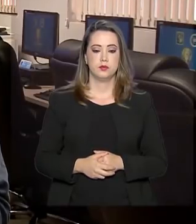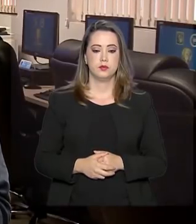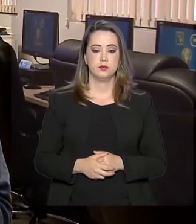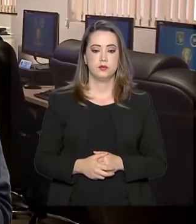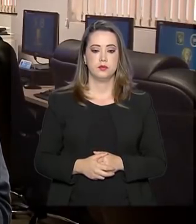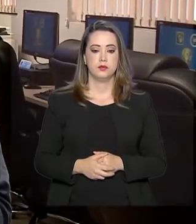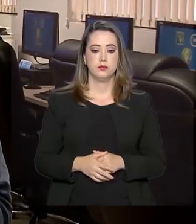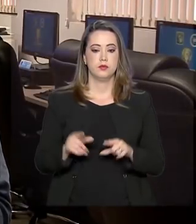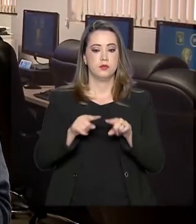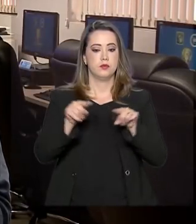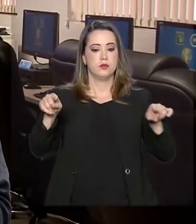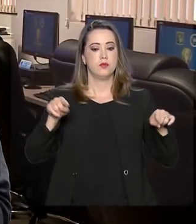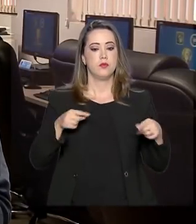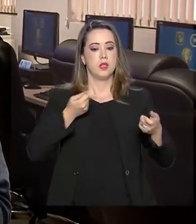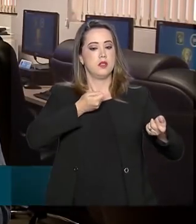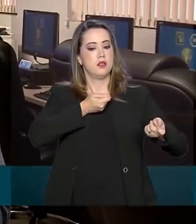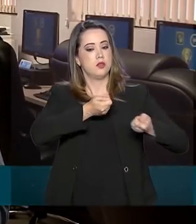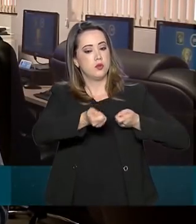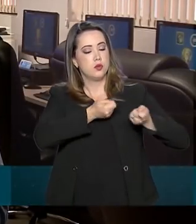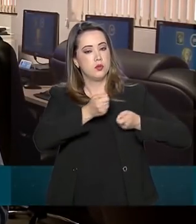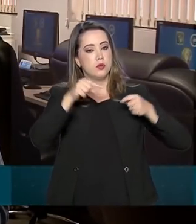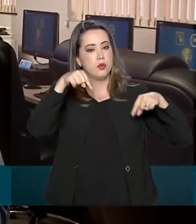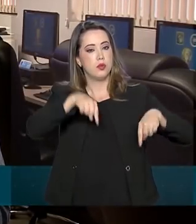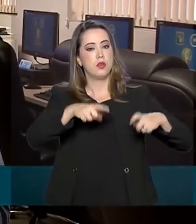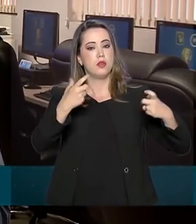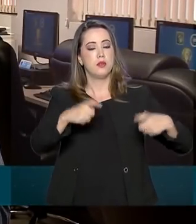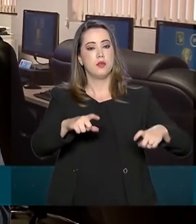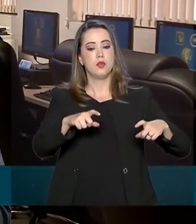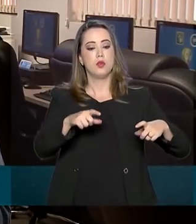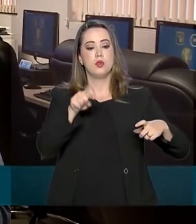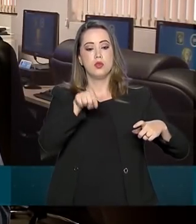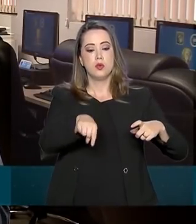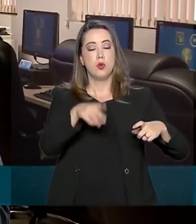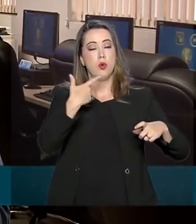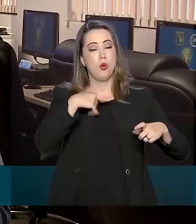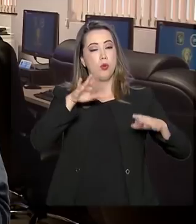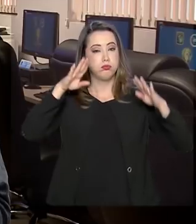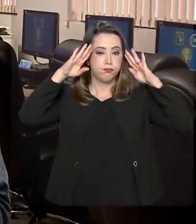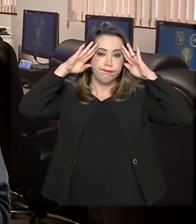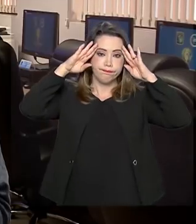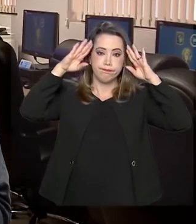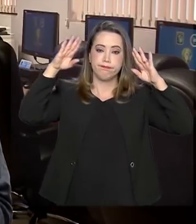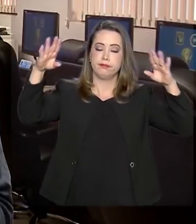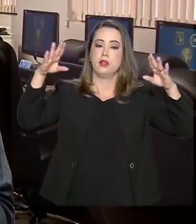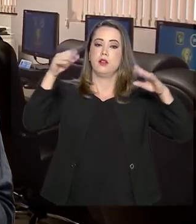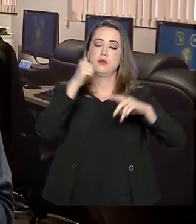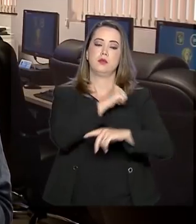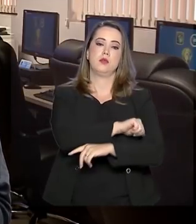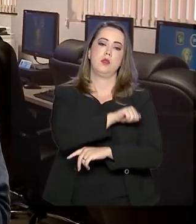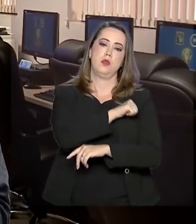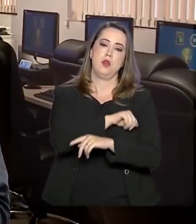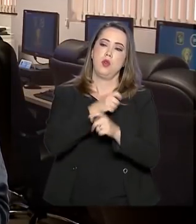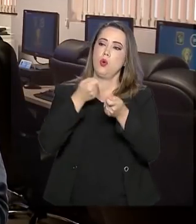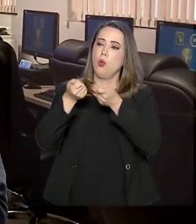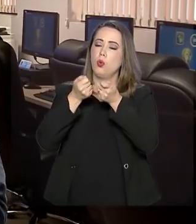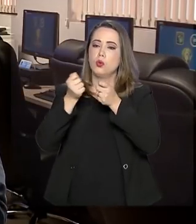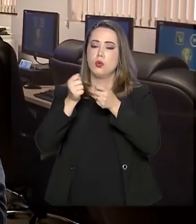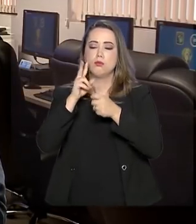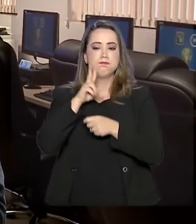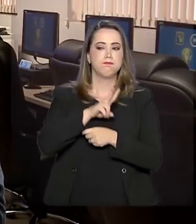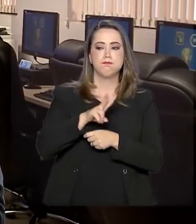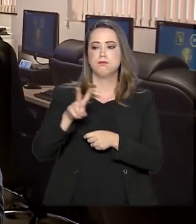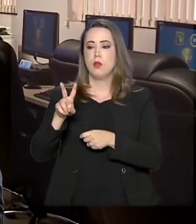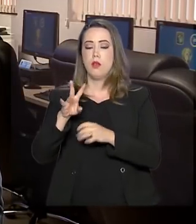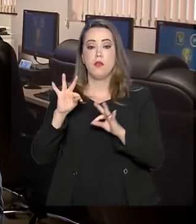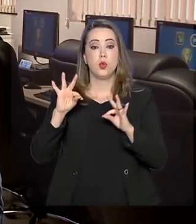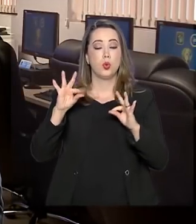A Sala Master de Comando e Controle, aqui no Centro de Gerenciamento da Navegação Aérea, no Rio de Janeiro, vai monitorar e gerenciar operações